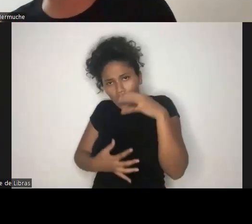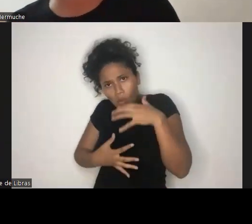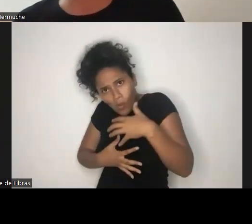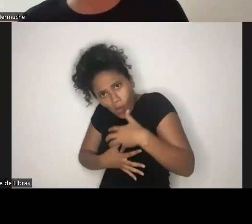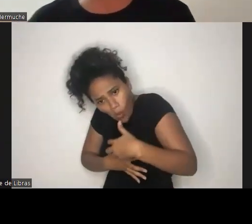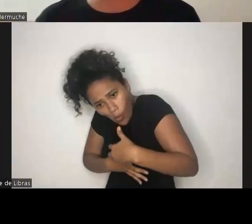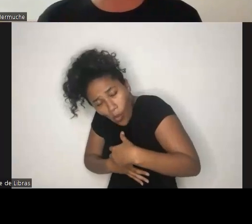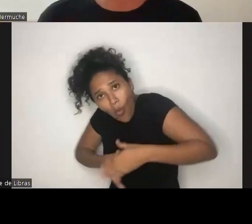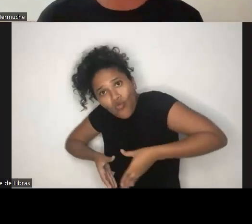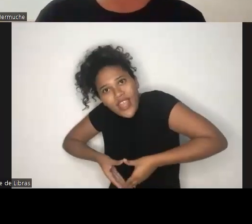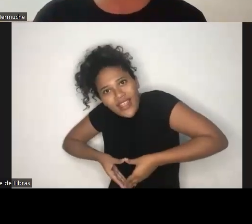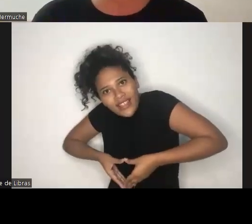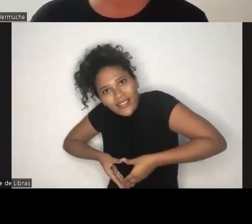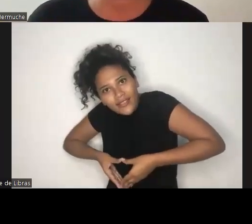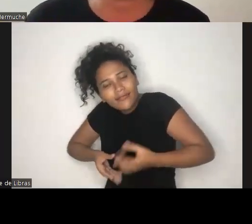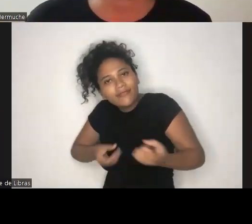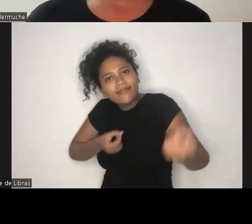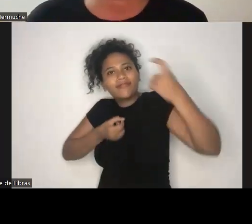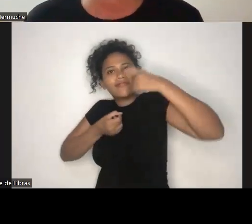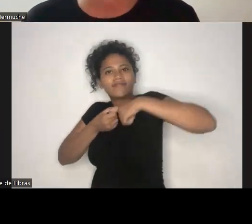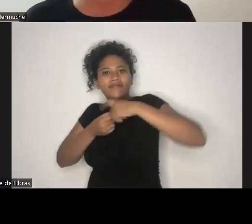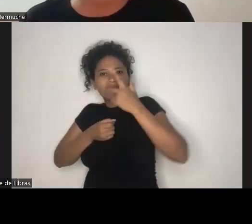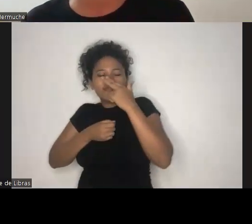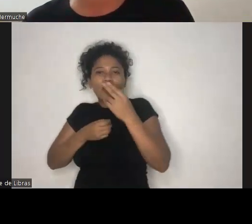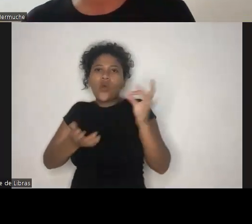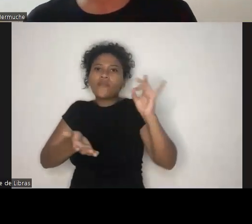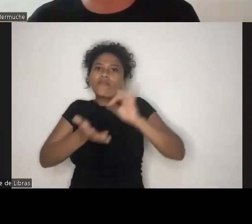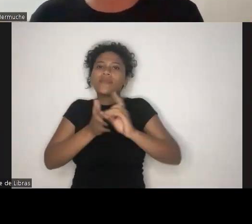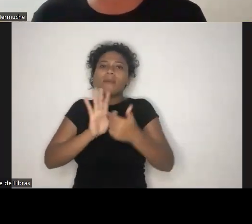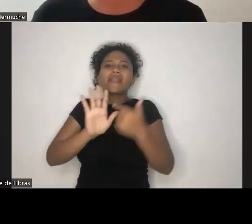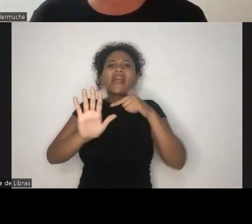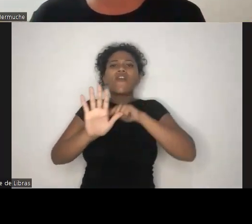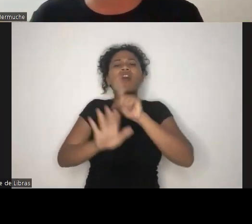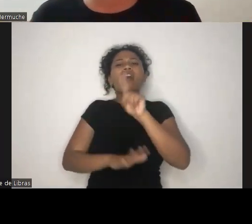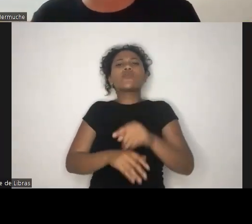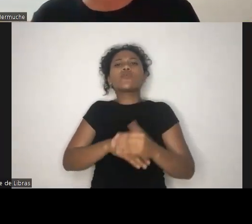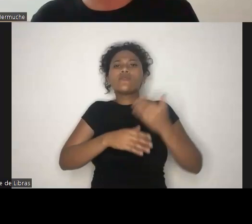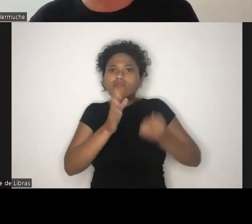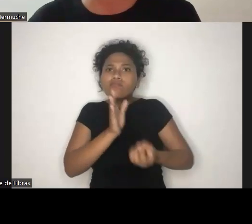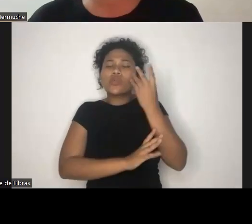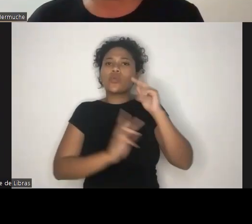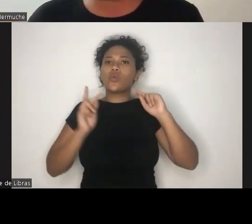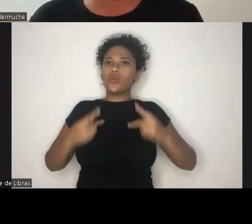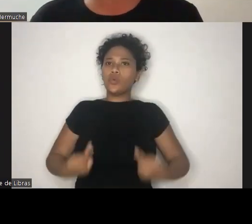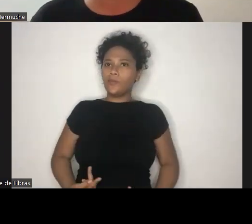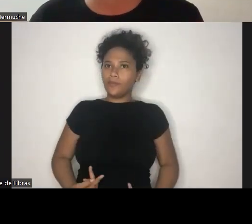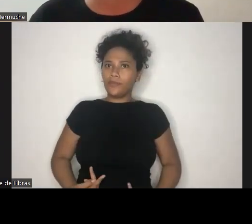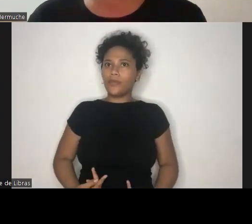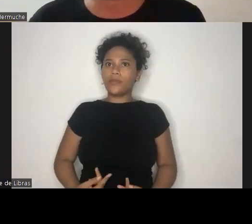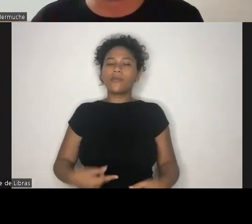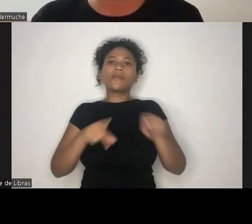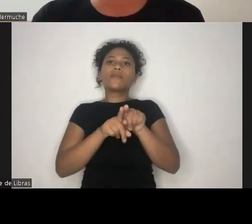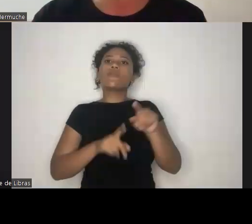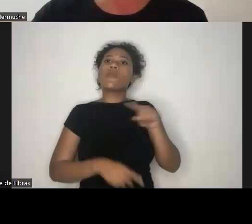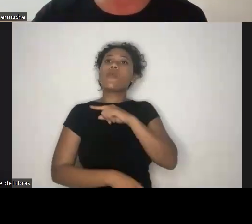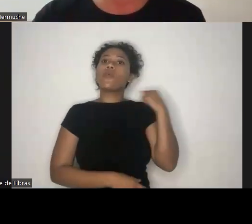pintura que eu tava desenvolvendo ela pudesse realmente ser uma metáfora da do nascimento do homem da morte do homem da origem